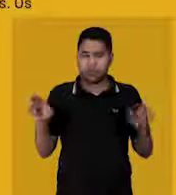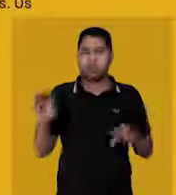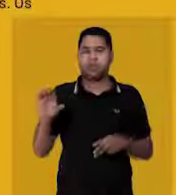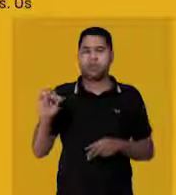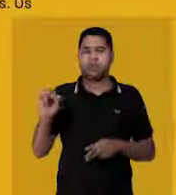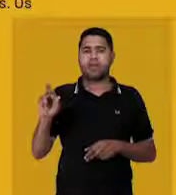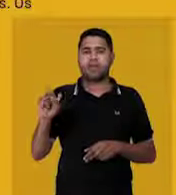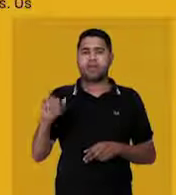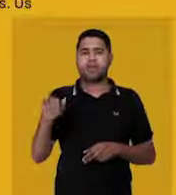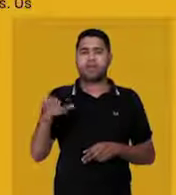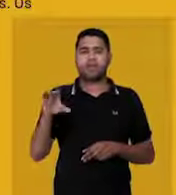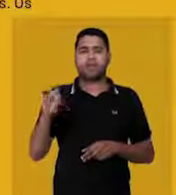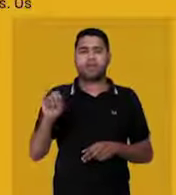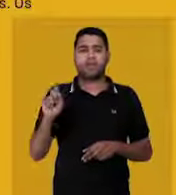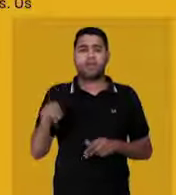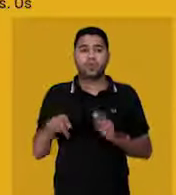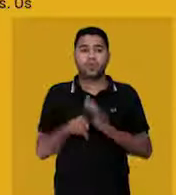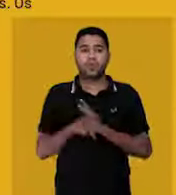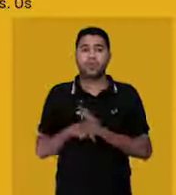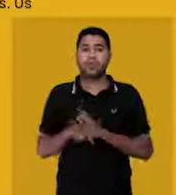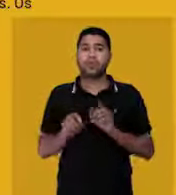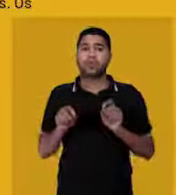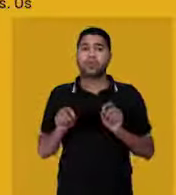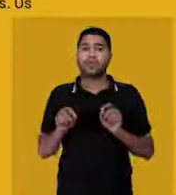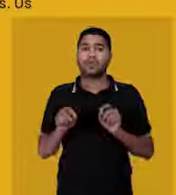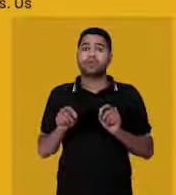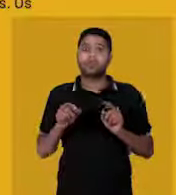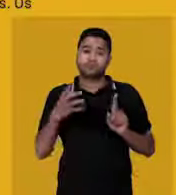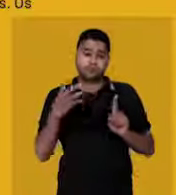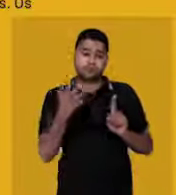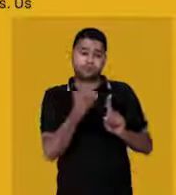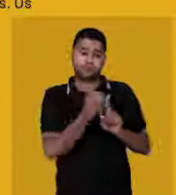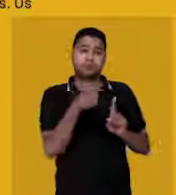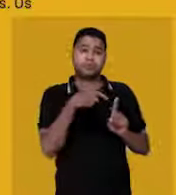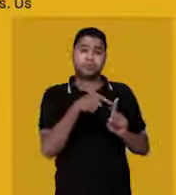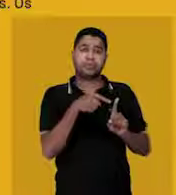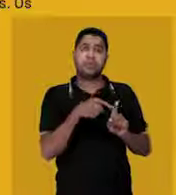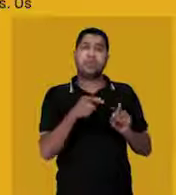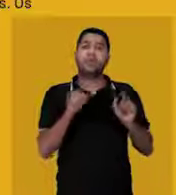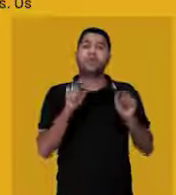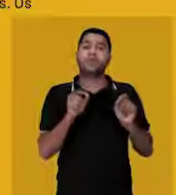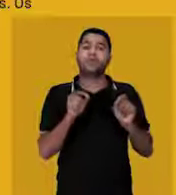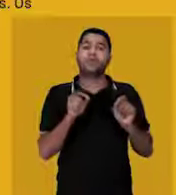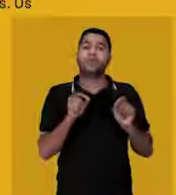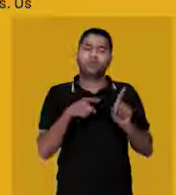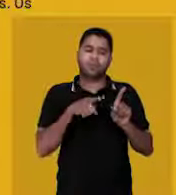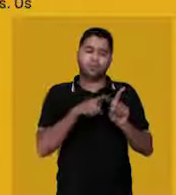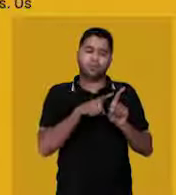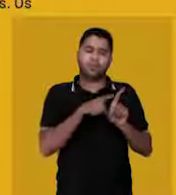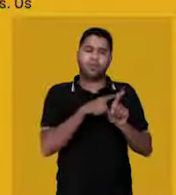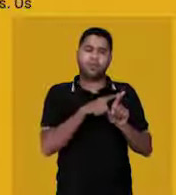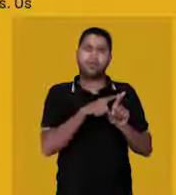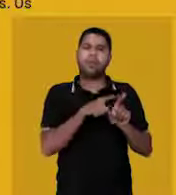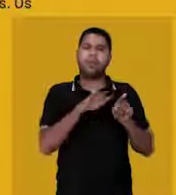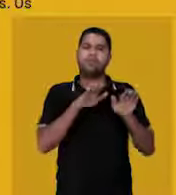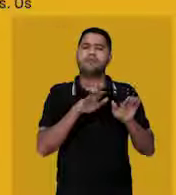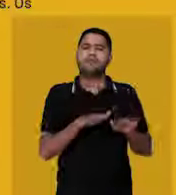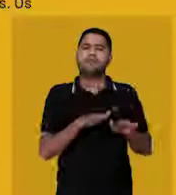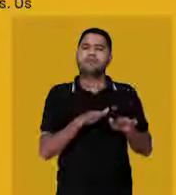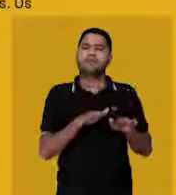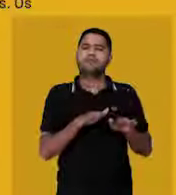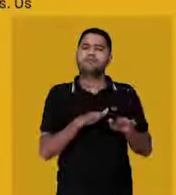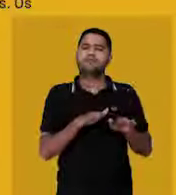bionfalárias. E aí, esses caramujos são os hospedeiros intermediários, que é onde esse organismo, esse parasito,